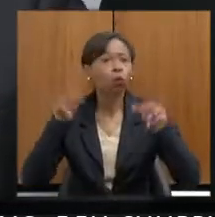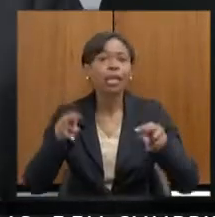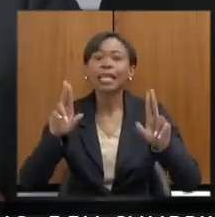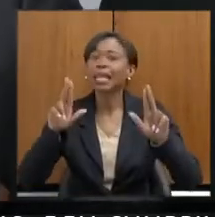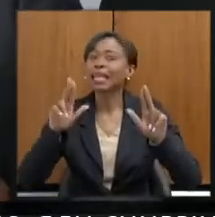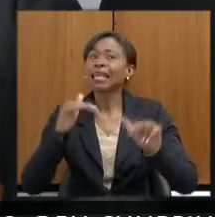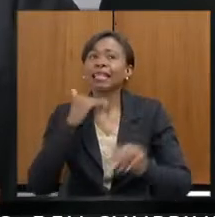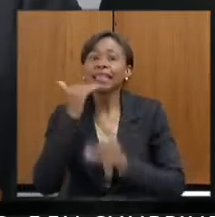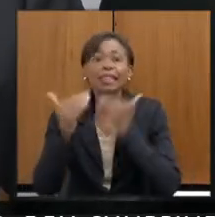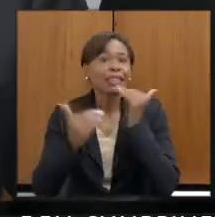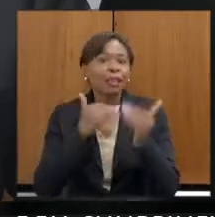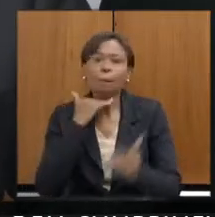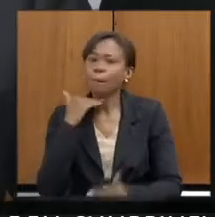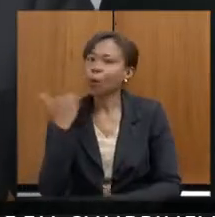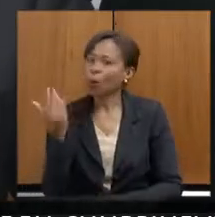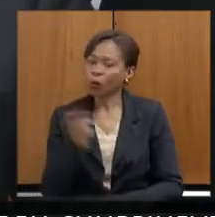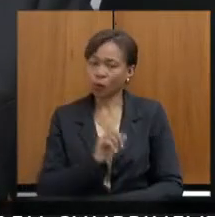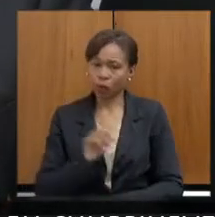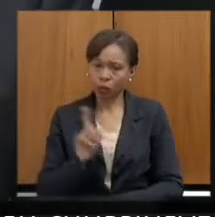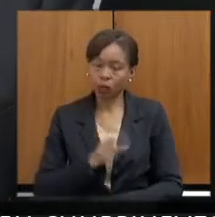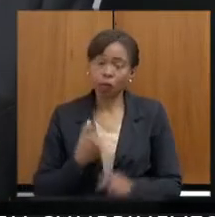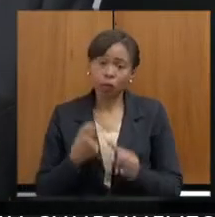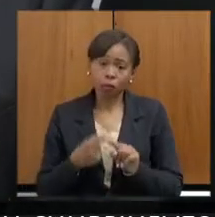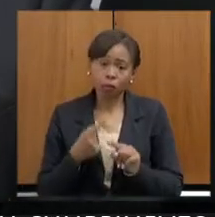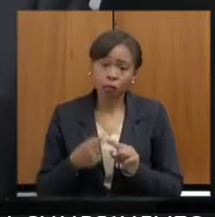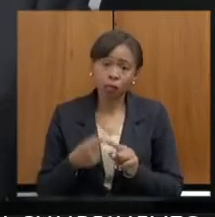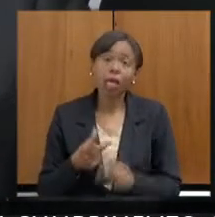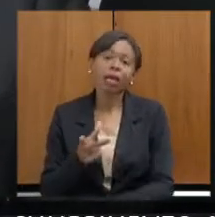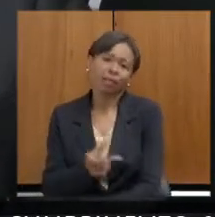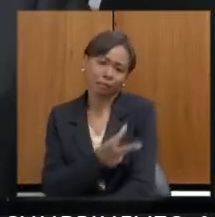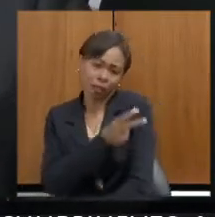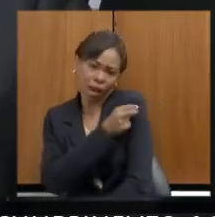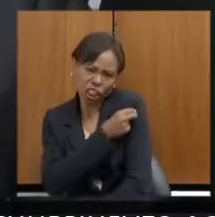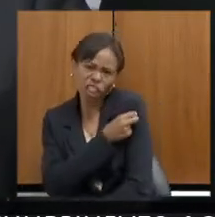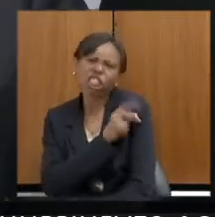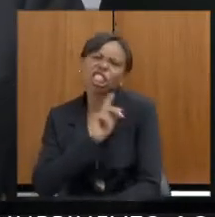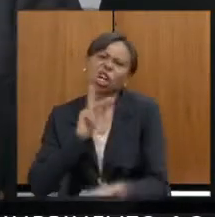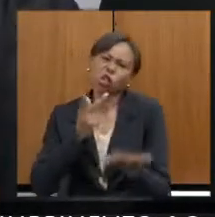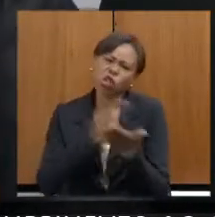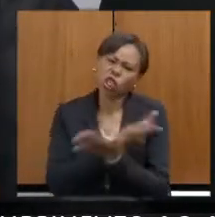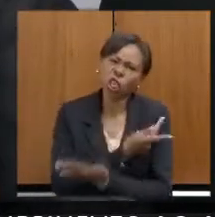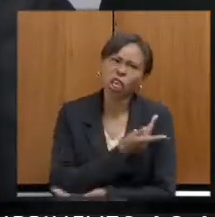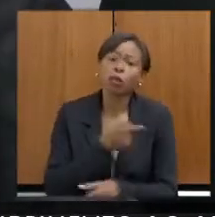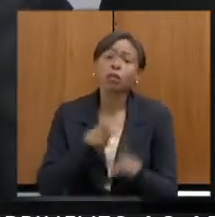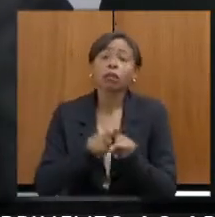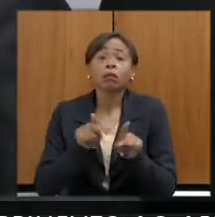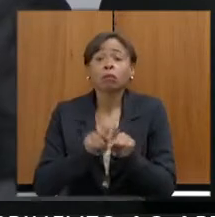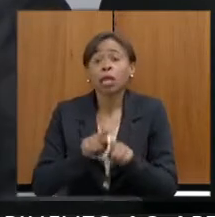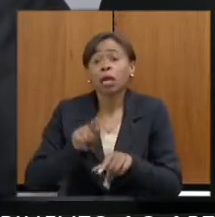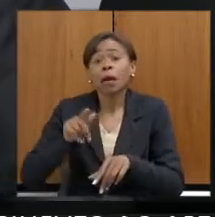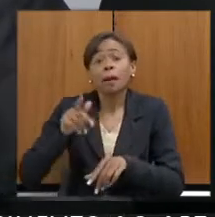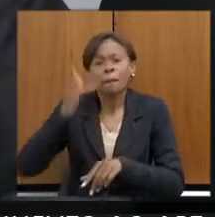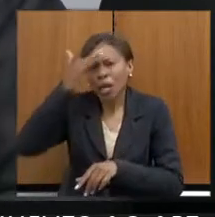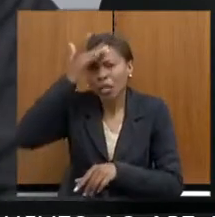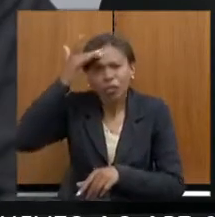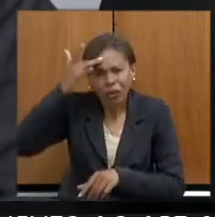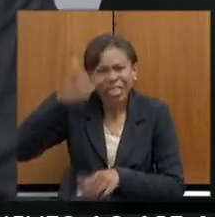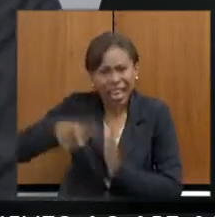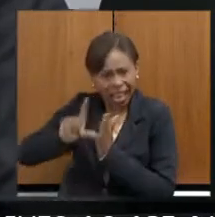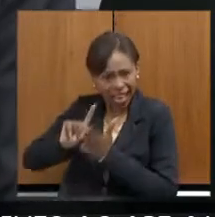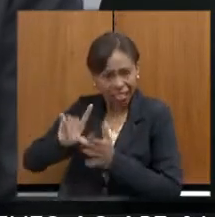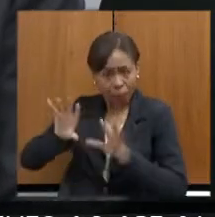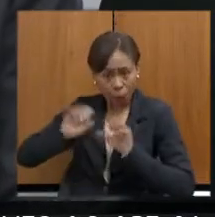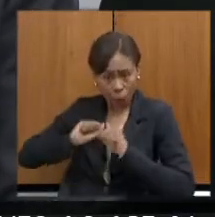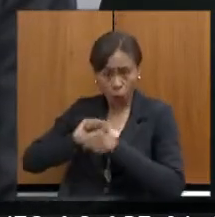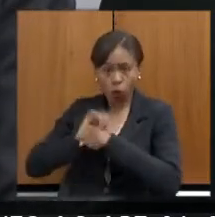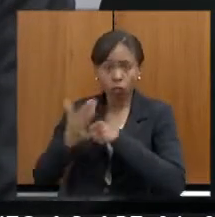morrendo né justamente porque veio a questão das vacinas ver a questão das próprias pessoas que pegaram convite